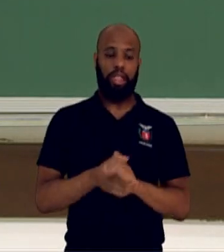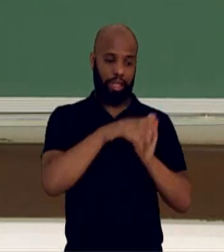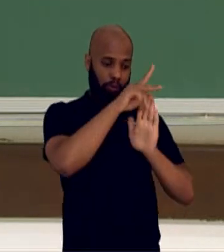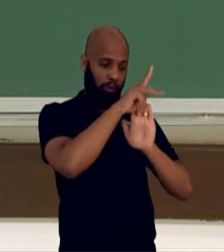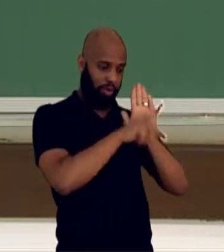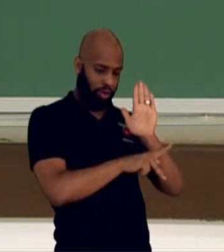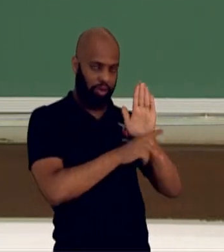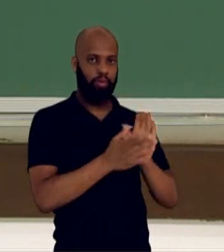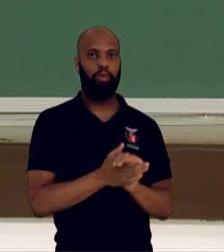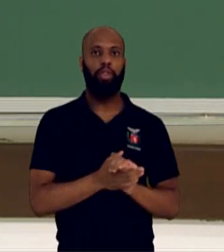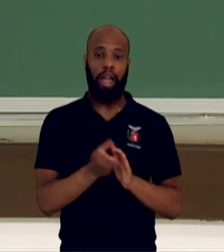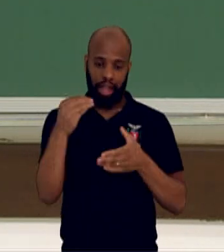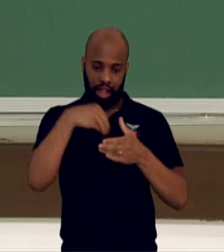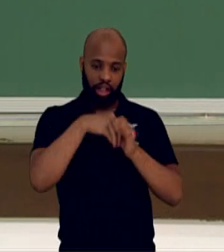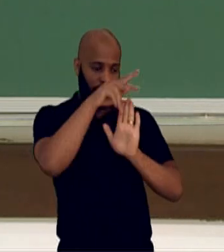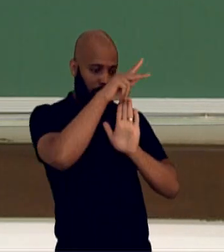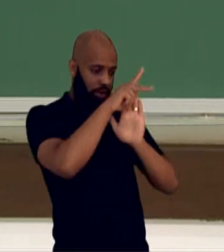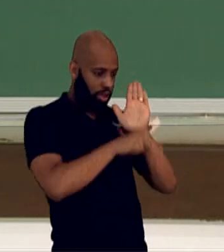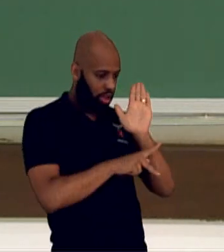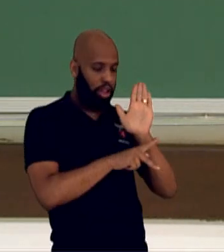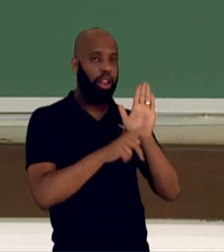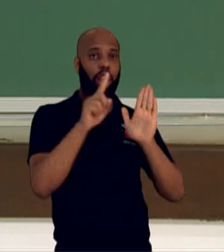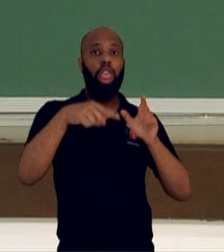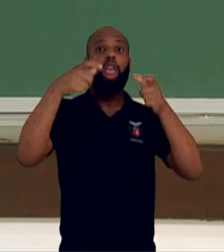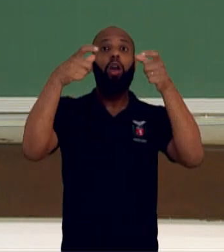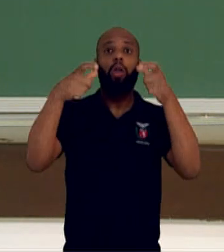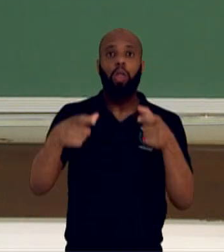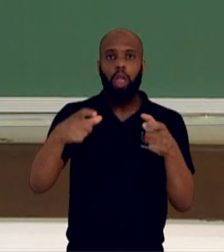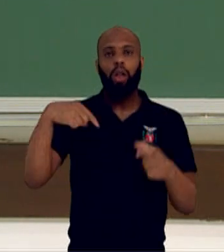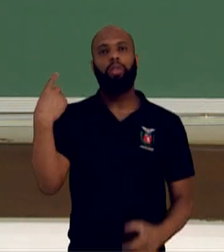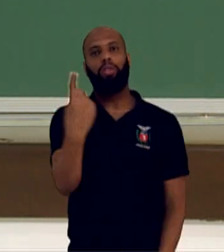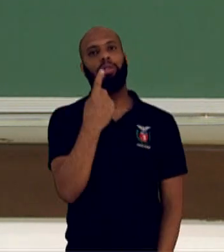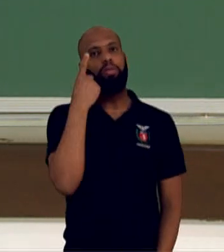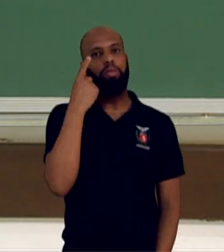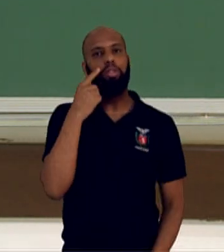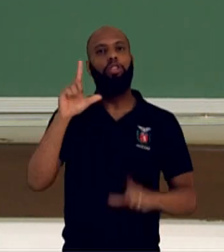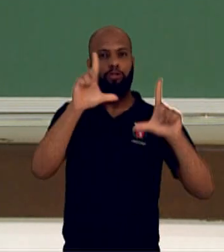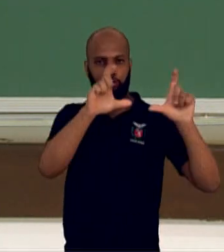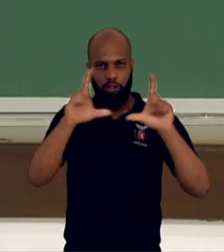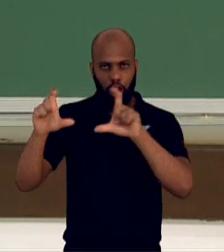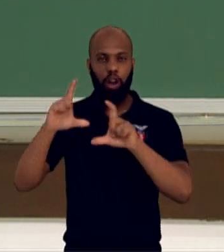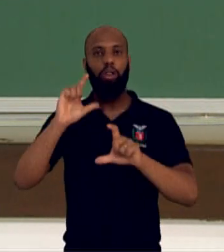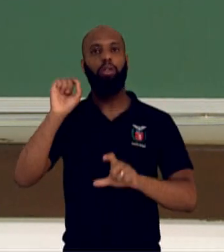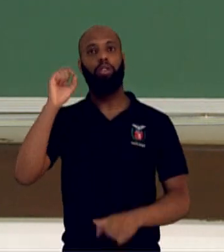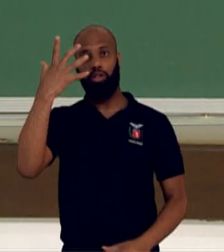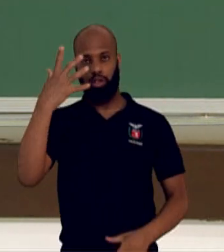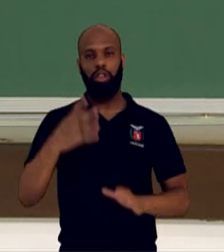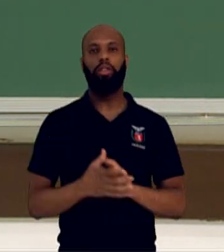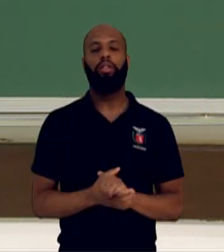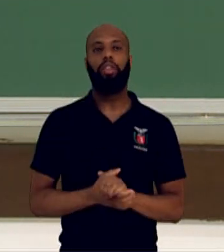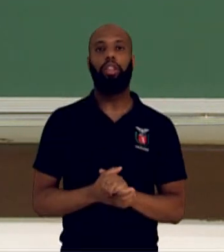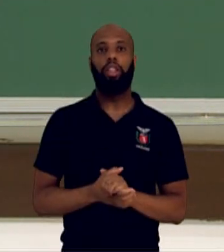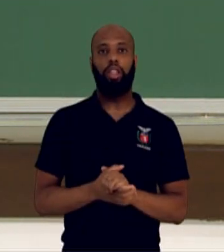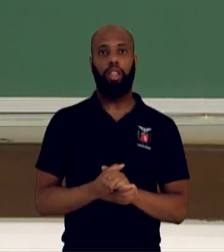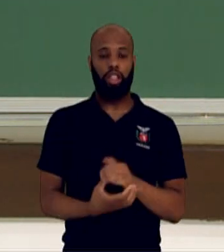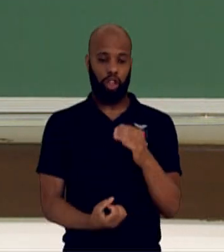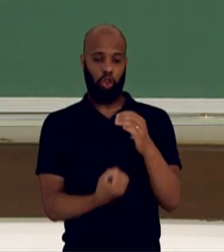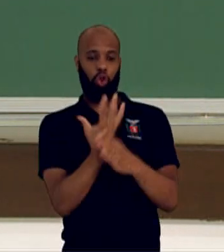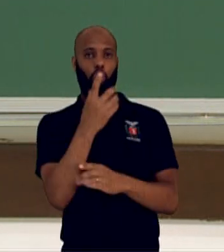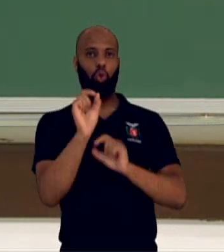projeto? Neste projeto, pessoal, que é um local ali que nós vemos na foto, que é o local onde acontece, ele